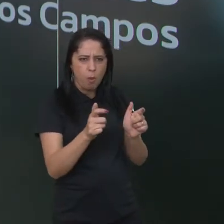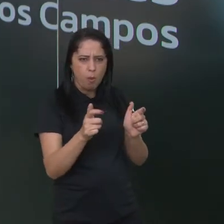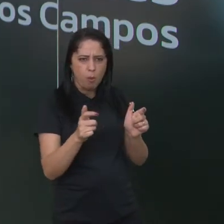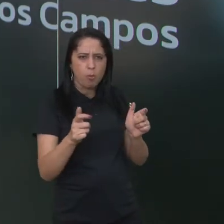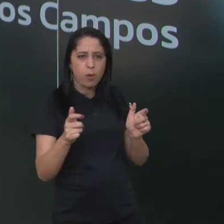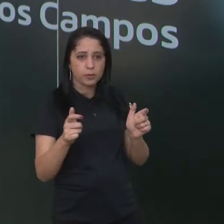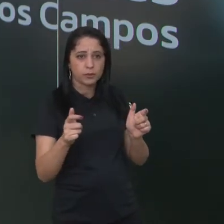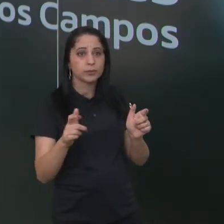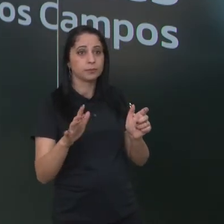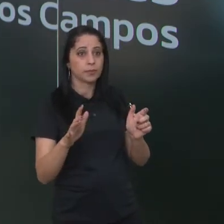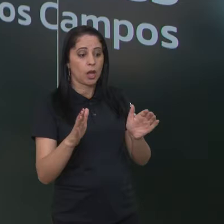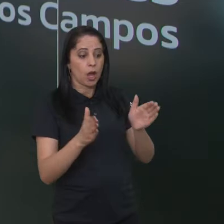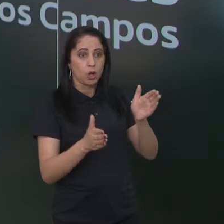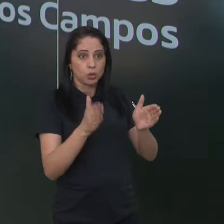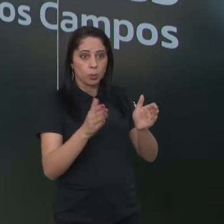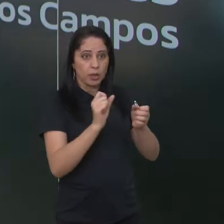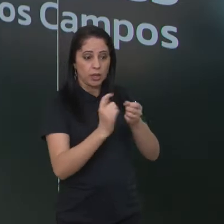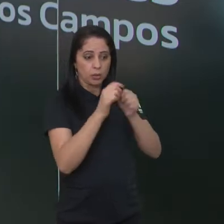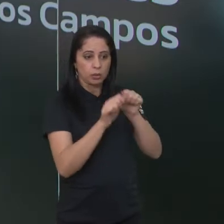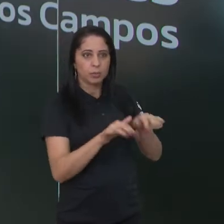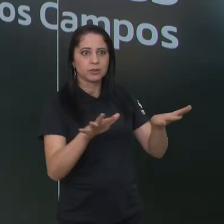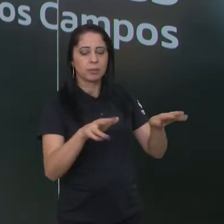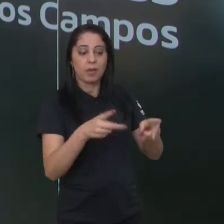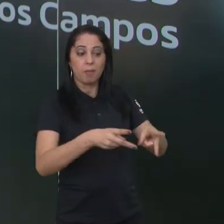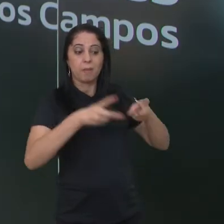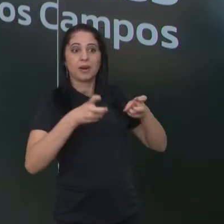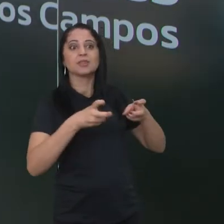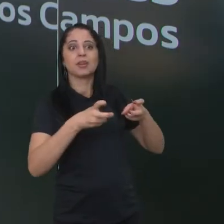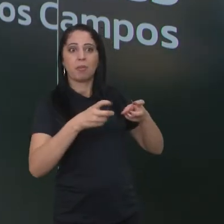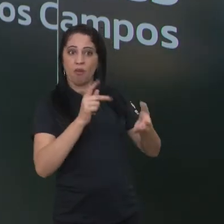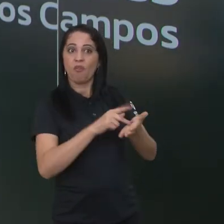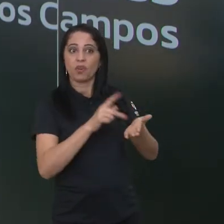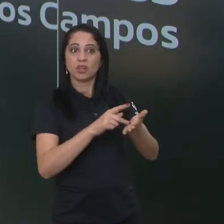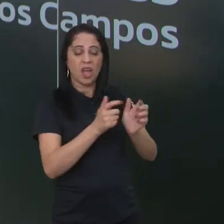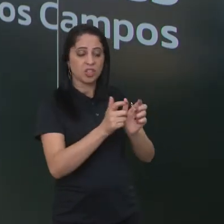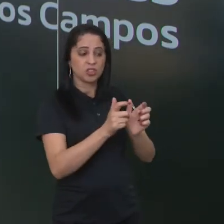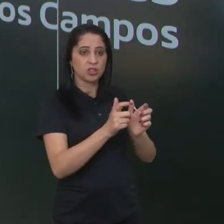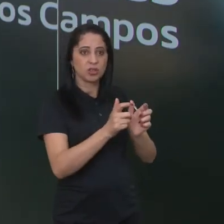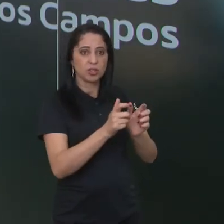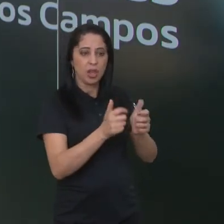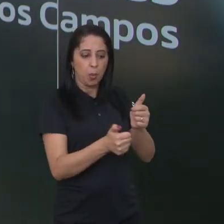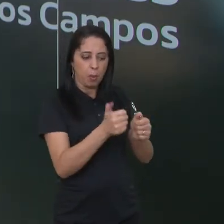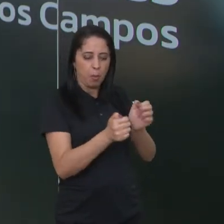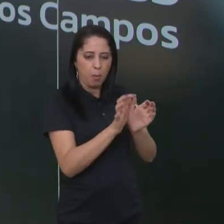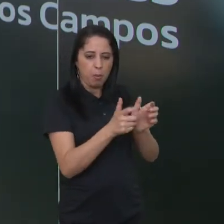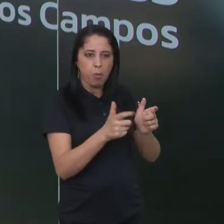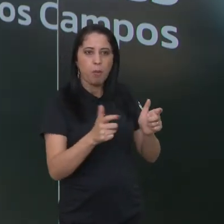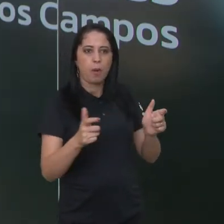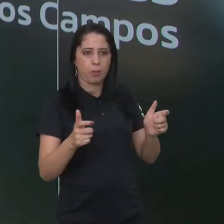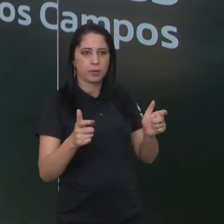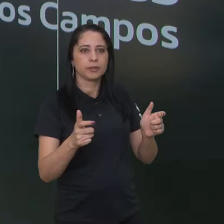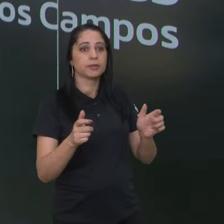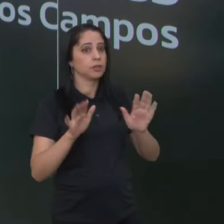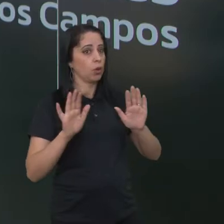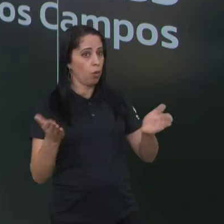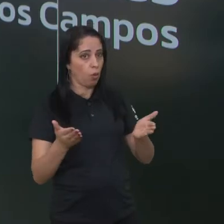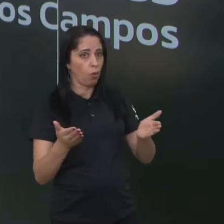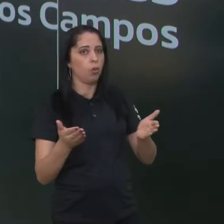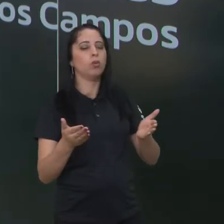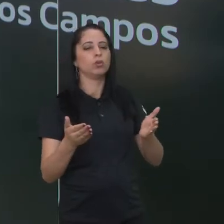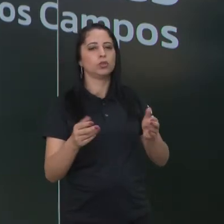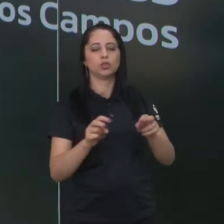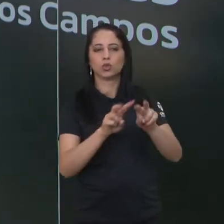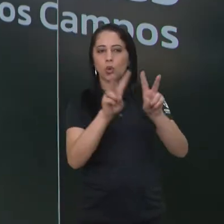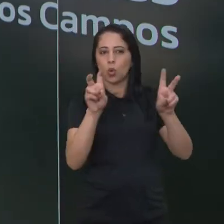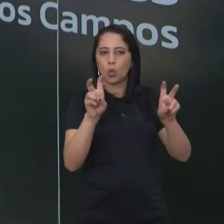pandemia a gente viu essa realidade se consolidando. O mercado de games hoje ultrapassa praticamente na área